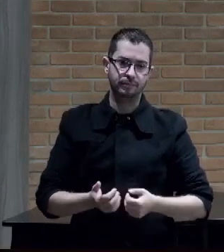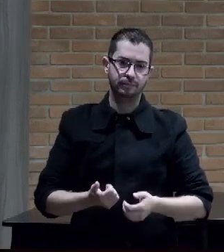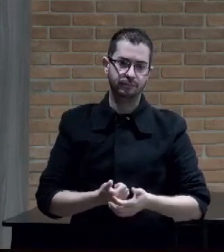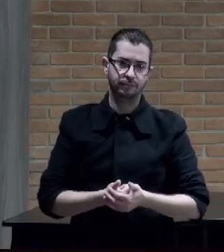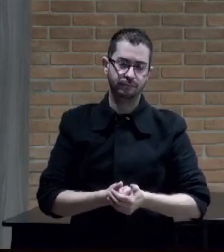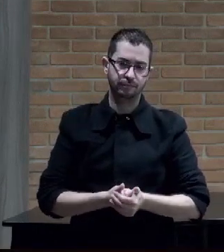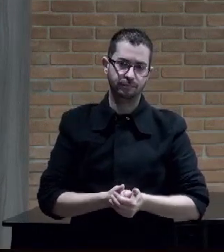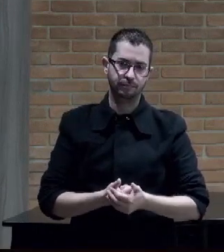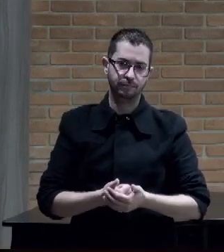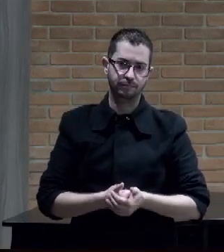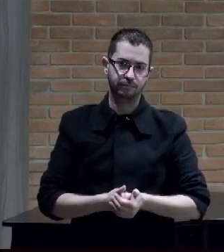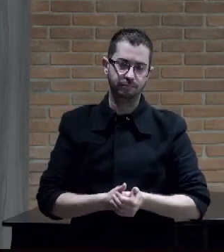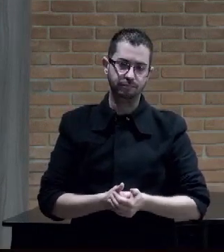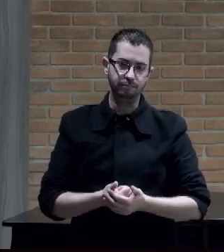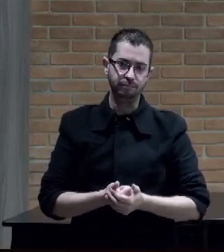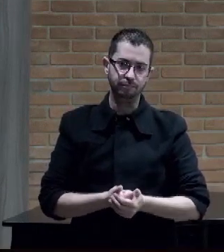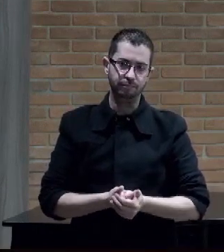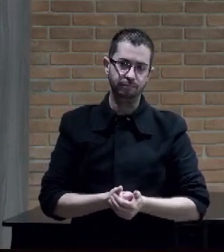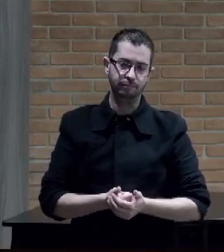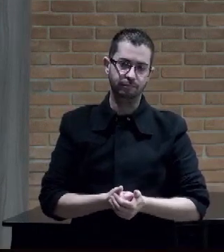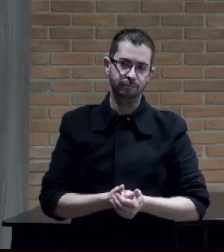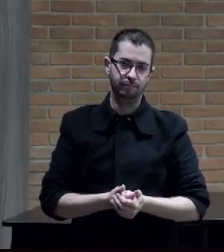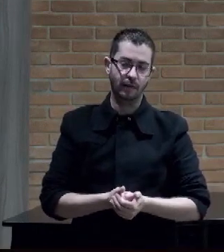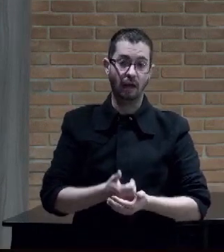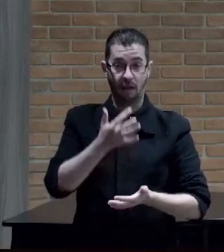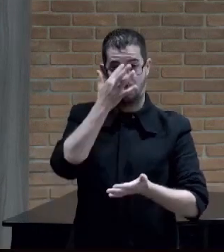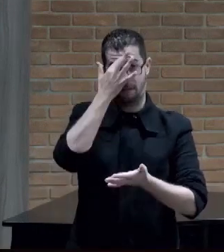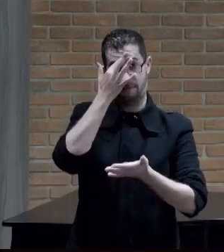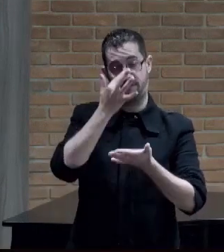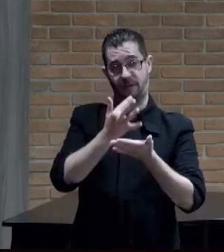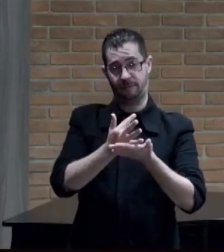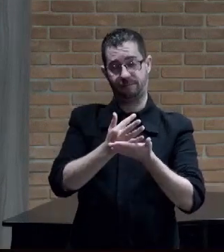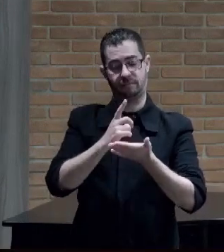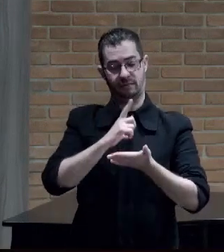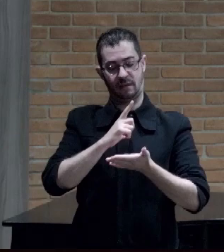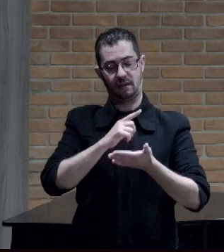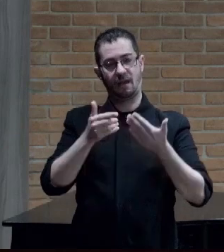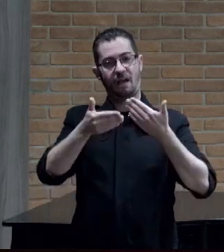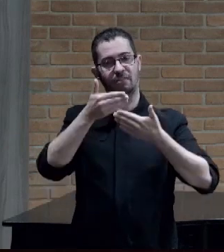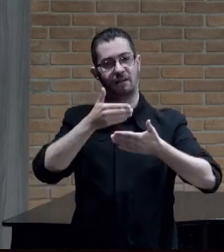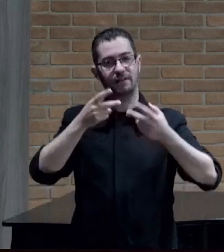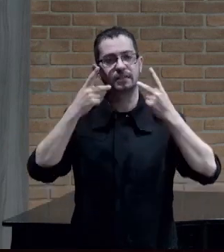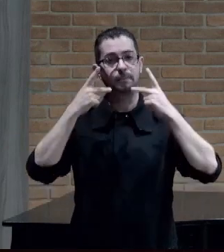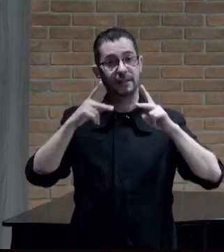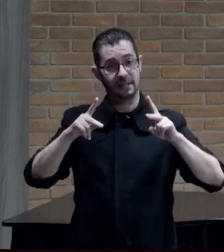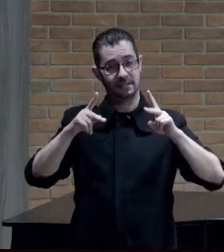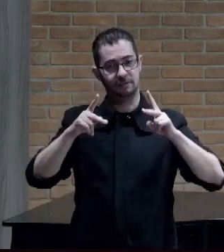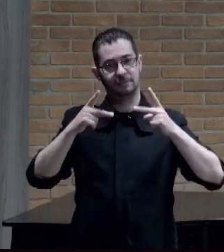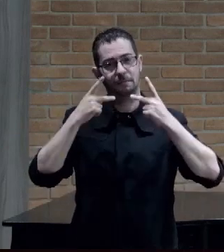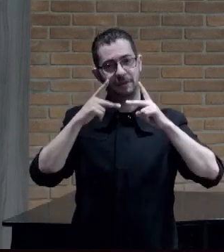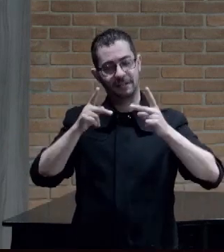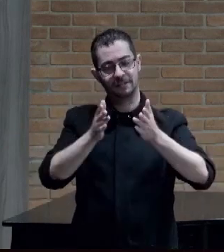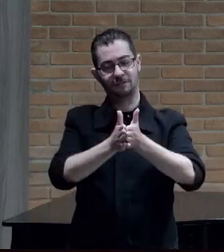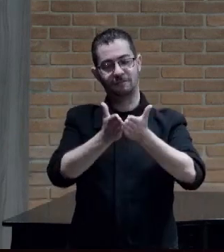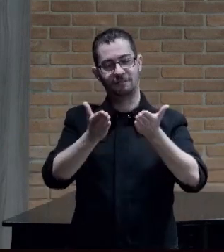E assim, a fé vem pela pregação, e a pregação pela palavra de Cristo.